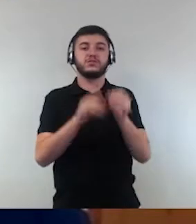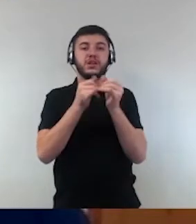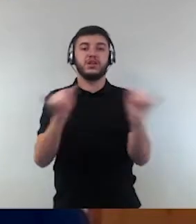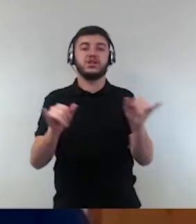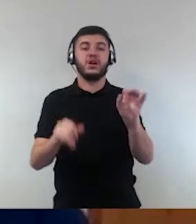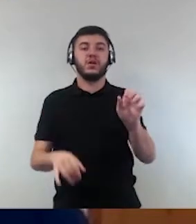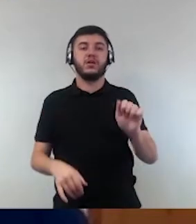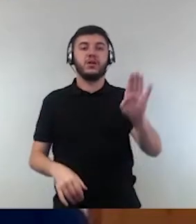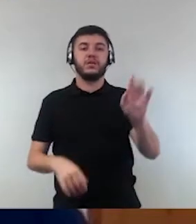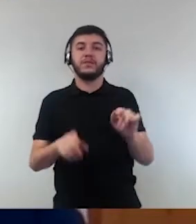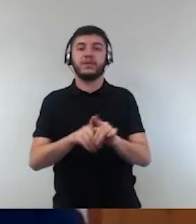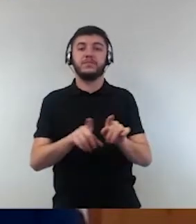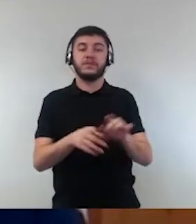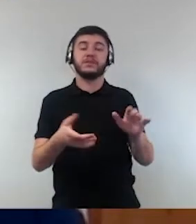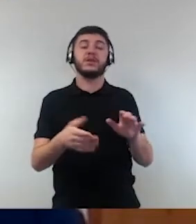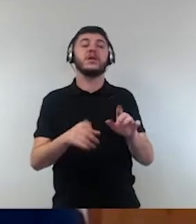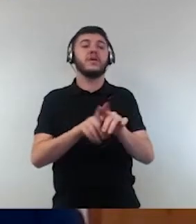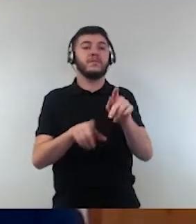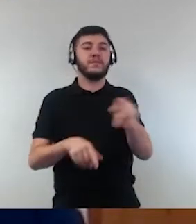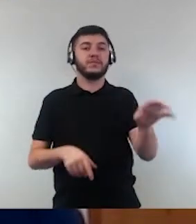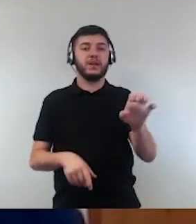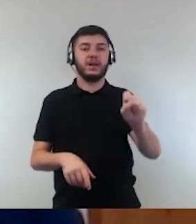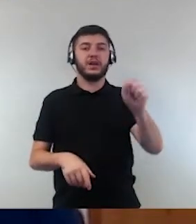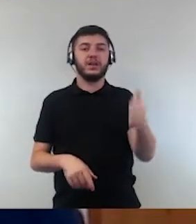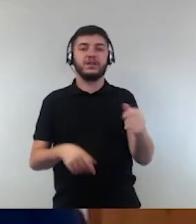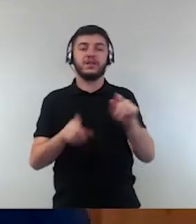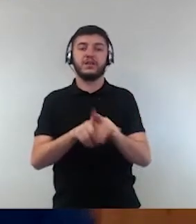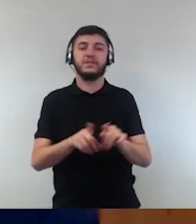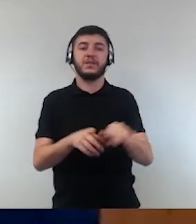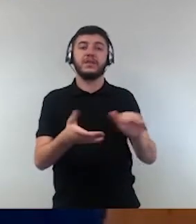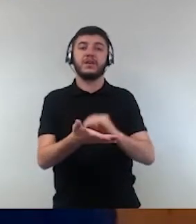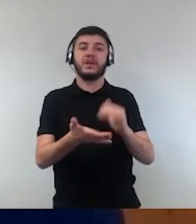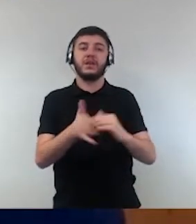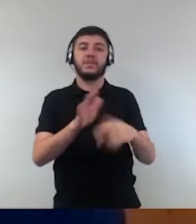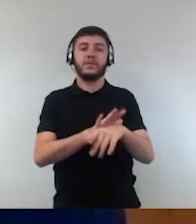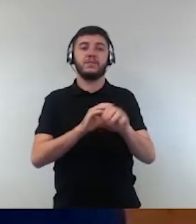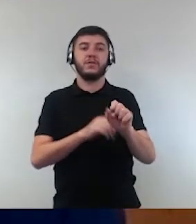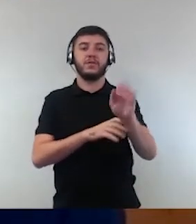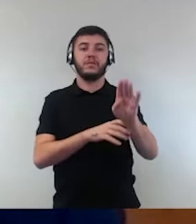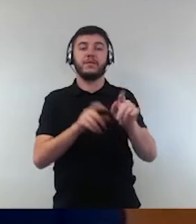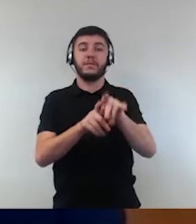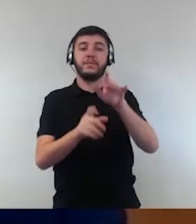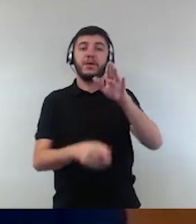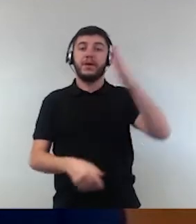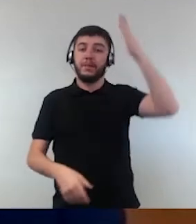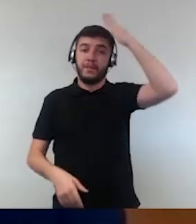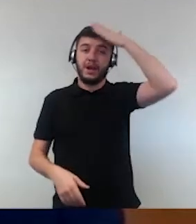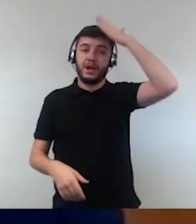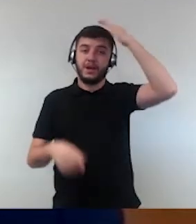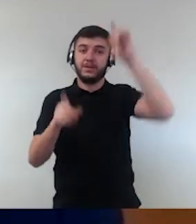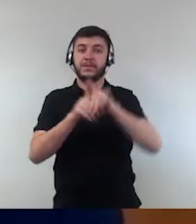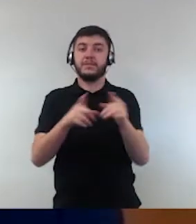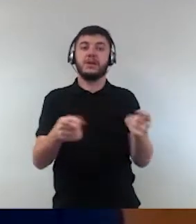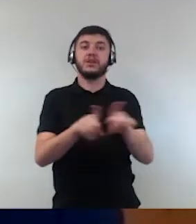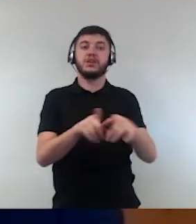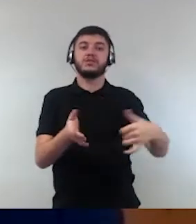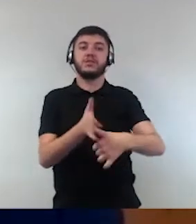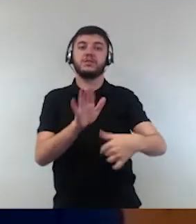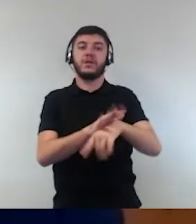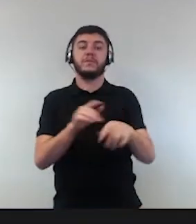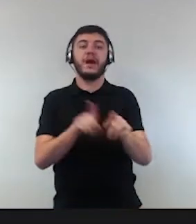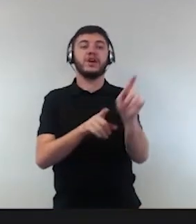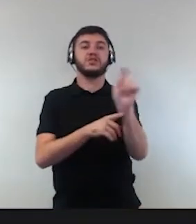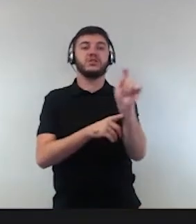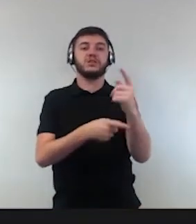Nacional, secretária-geral da Associação de Energia Solar da Paraíba e sócia da Agência Comercializadora de Energia Elétrica. Eu passo a palavra, então,